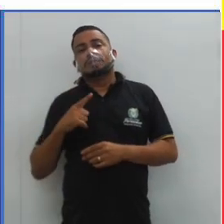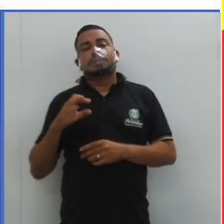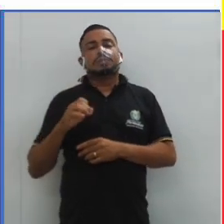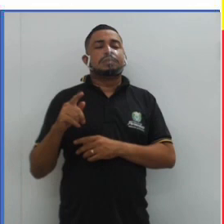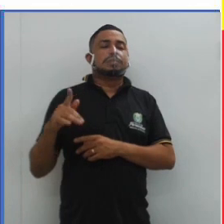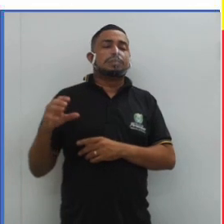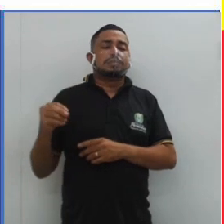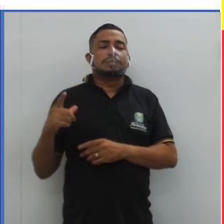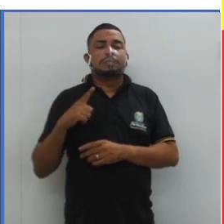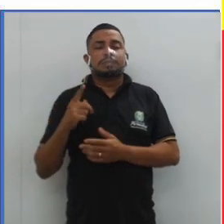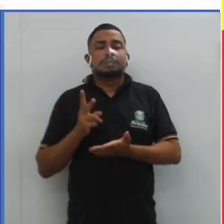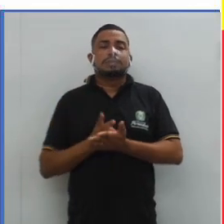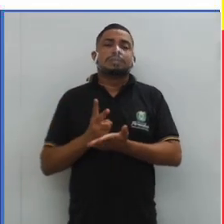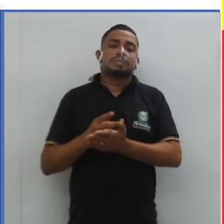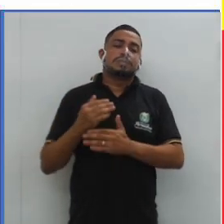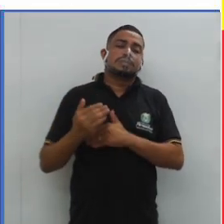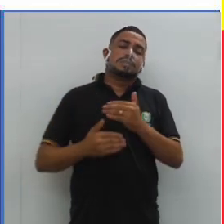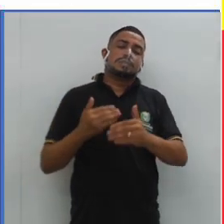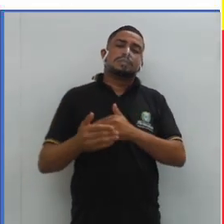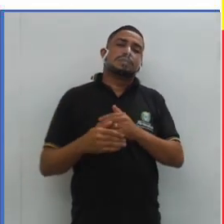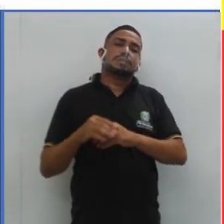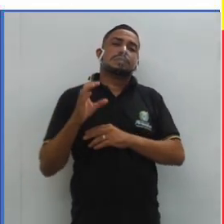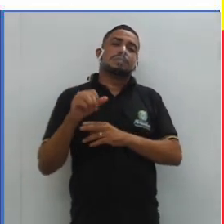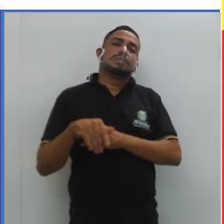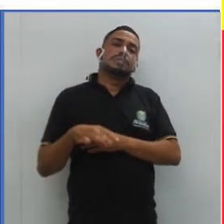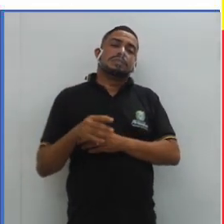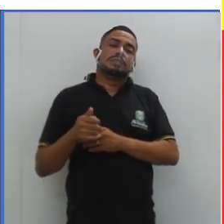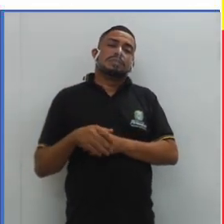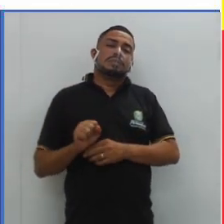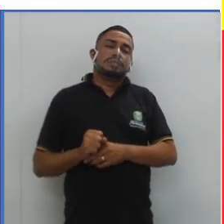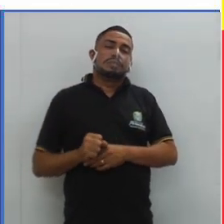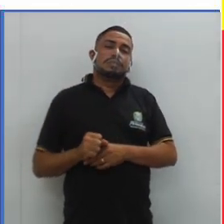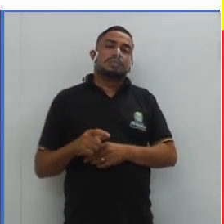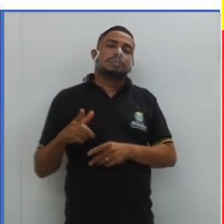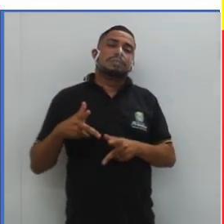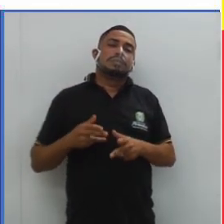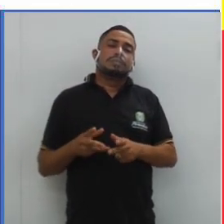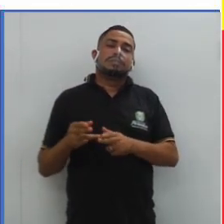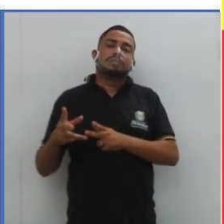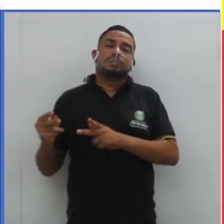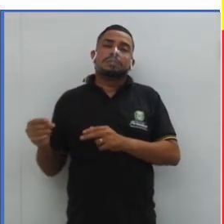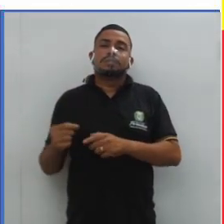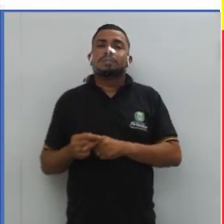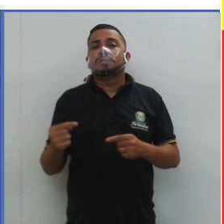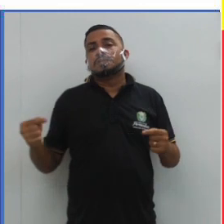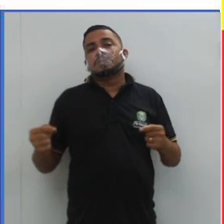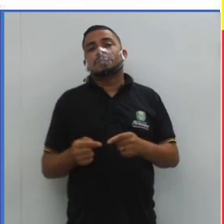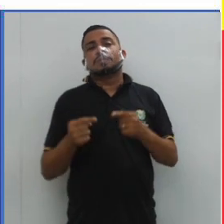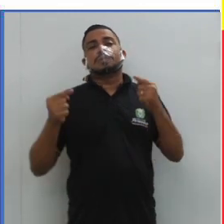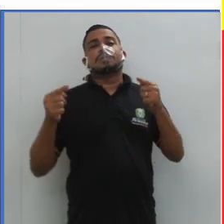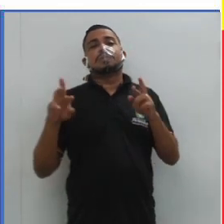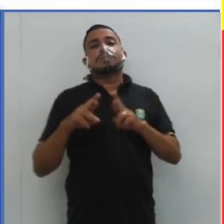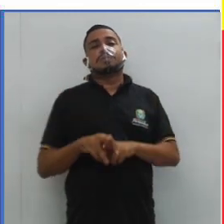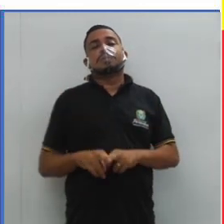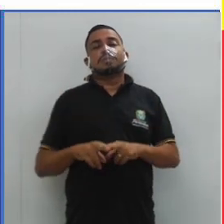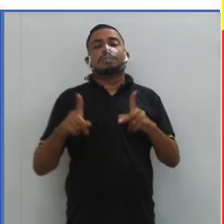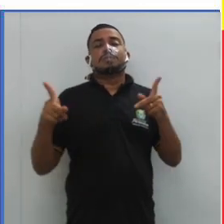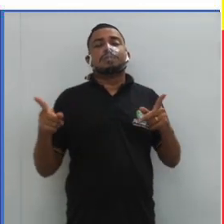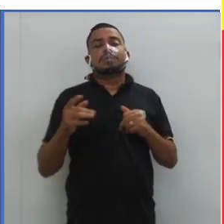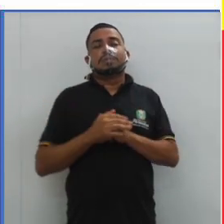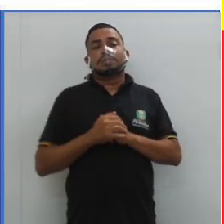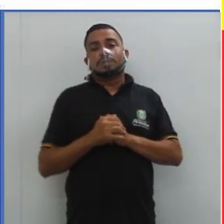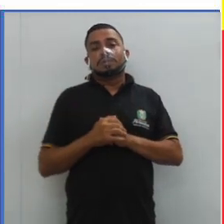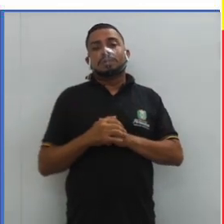edição então, vai dar realmente essa sequência, essa lógica para as cenas. É por meio da edição, da combinação e da sucessão de